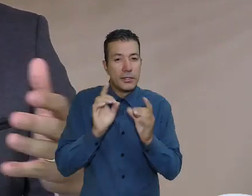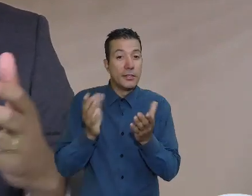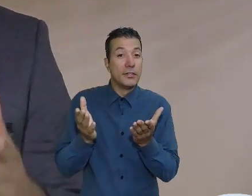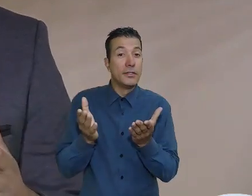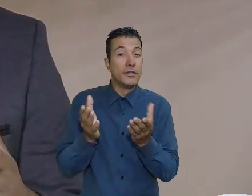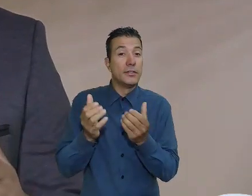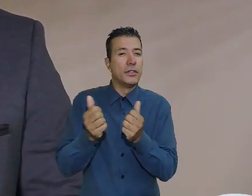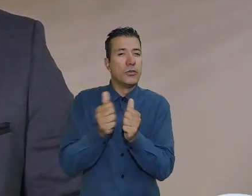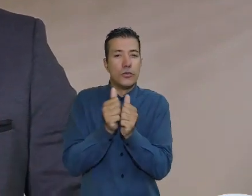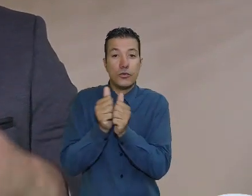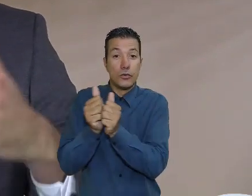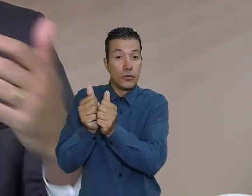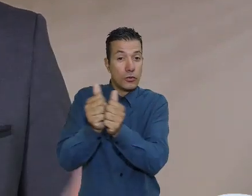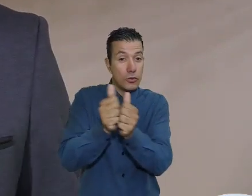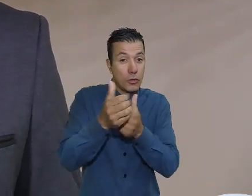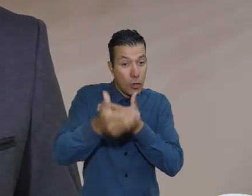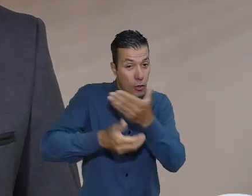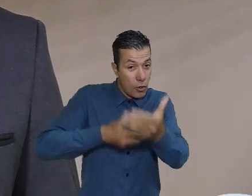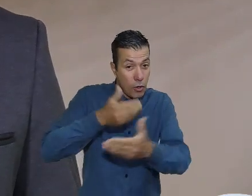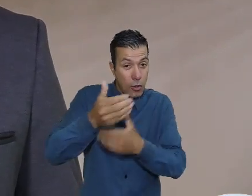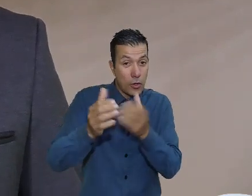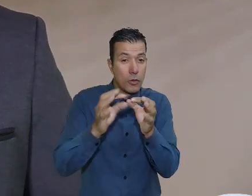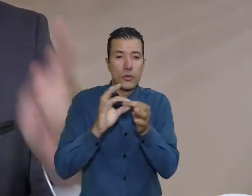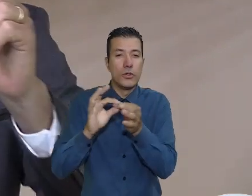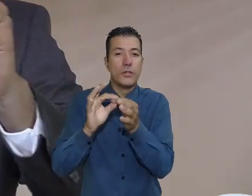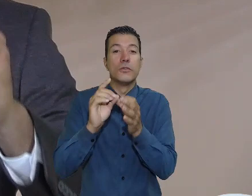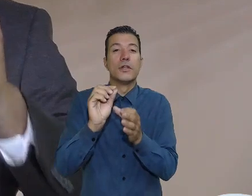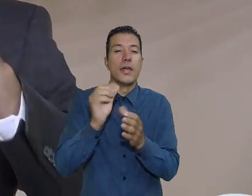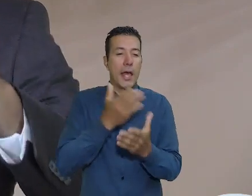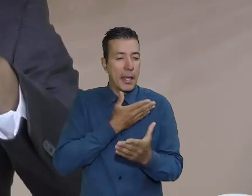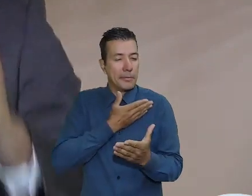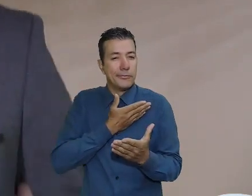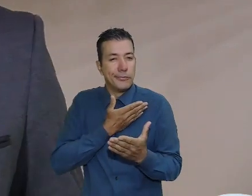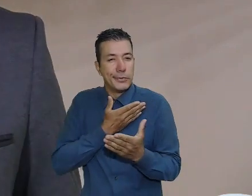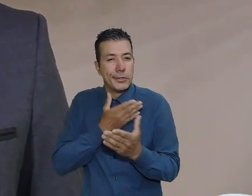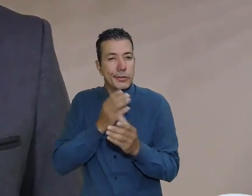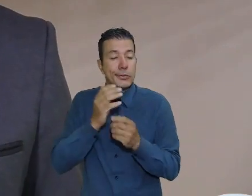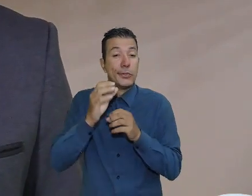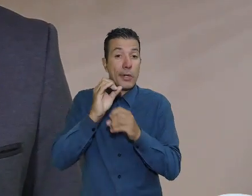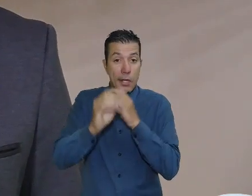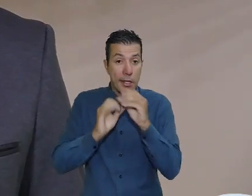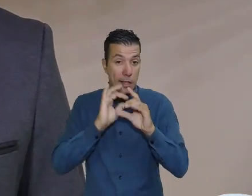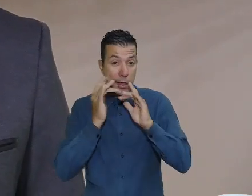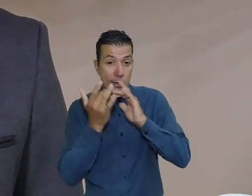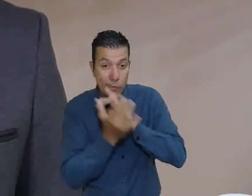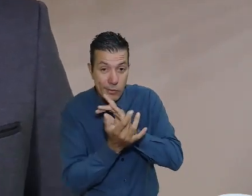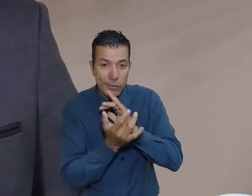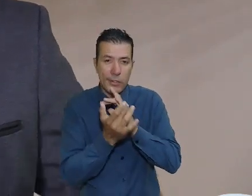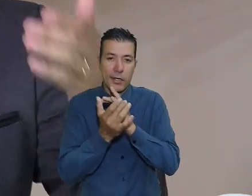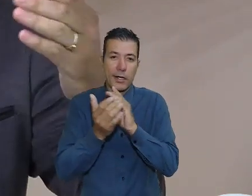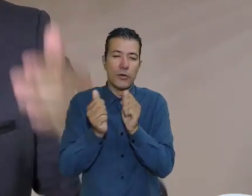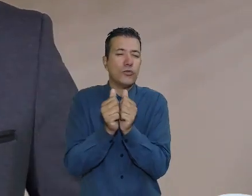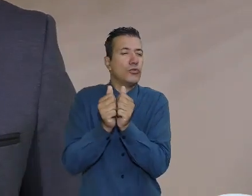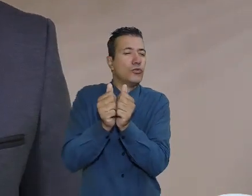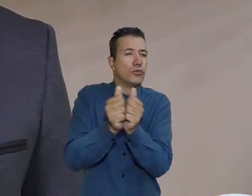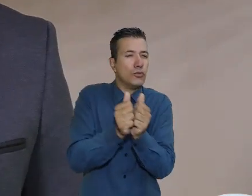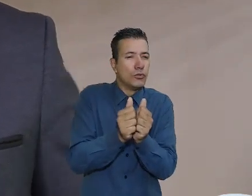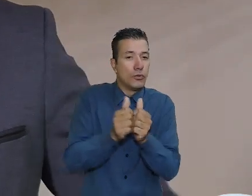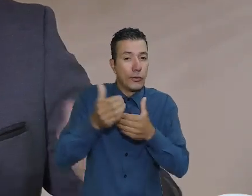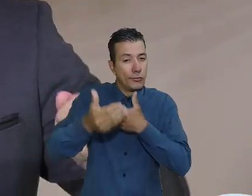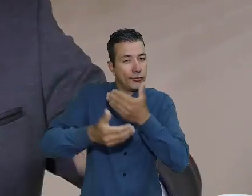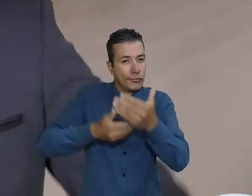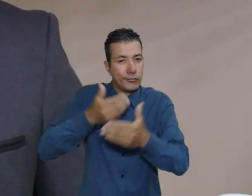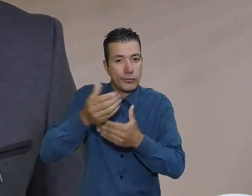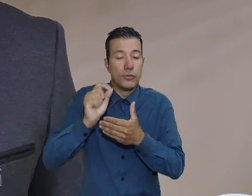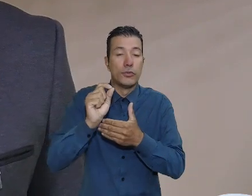na companhia de outros amigos que de maneira virtual agora também nos acompanham. Que bom é estar aqui com você,